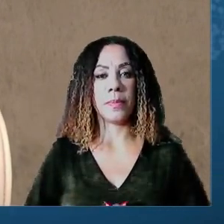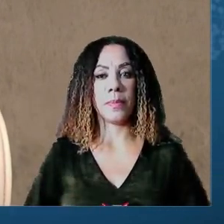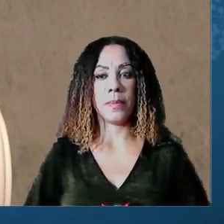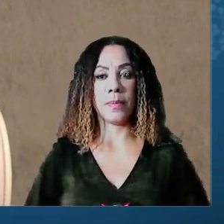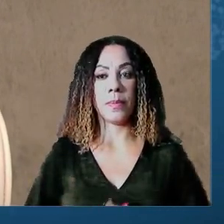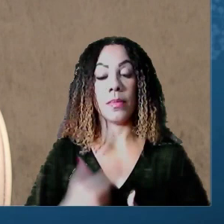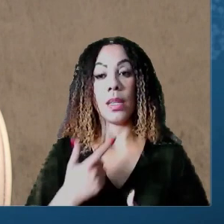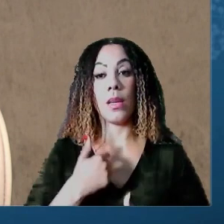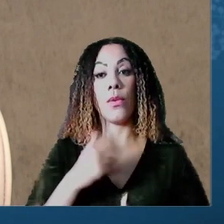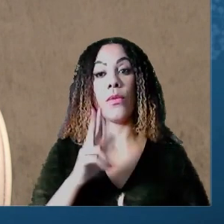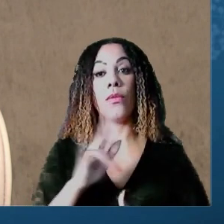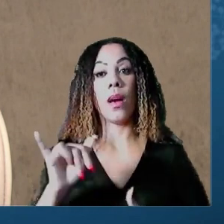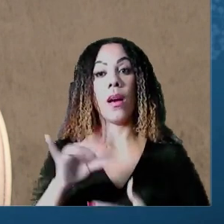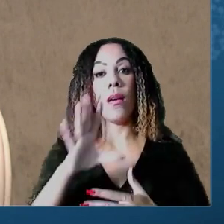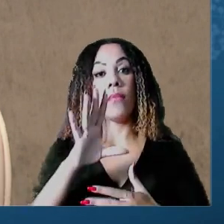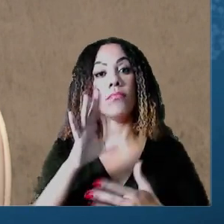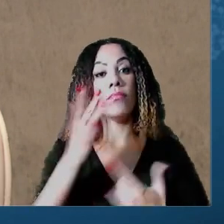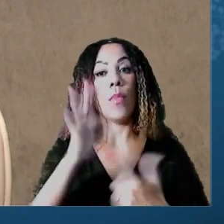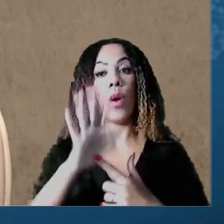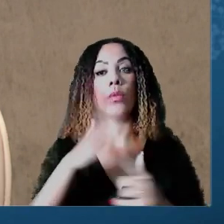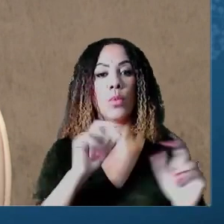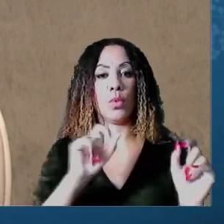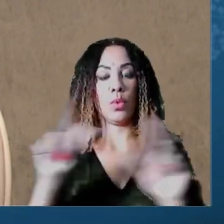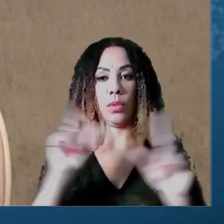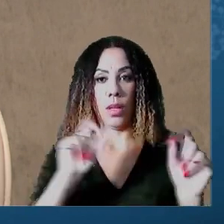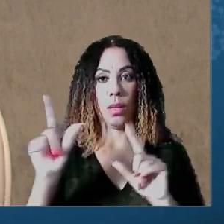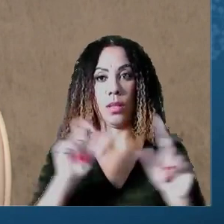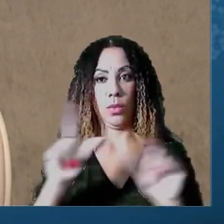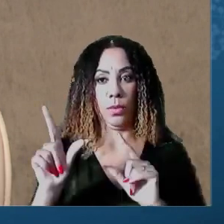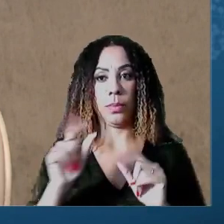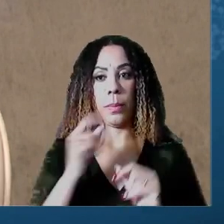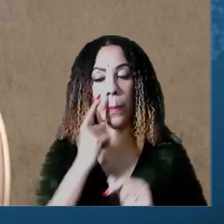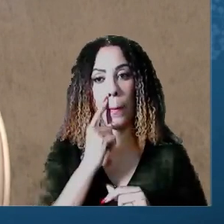Eu vou compartilhar com vocês os meus slides.